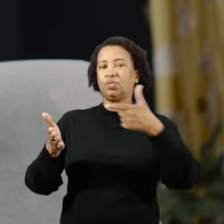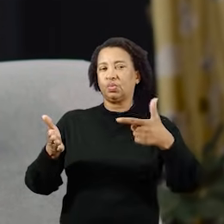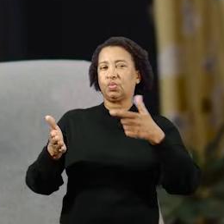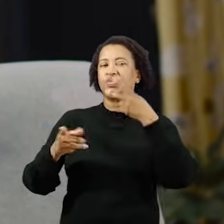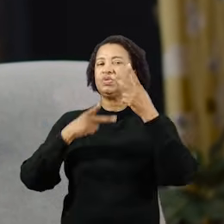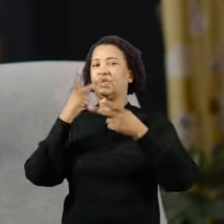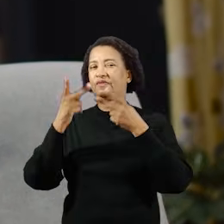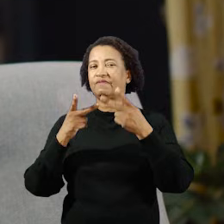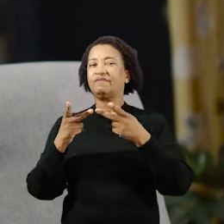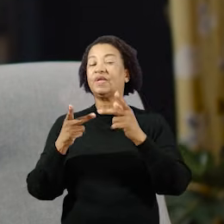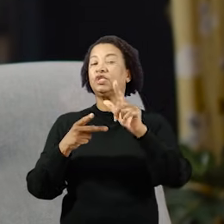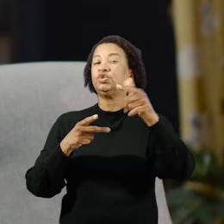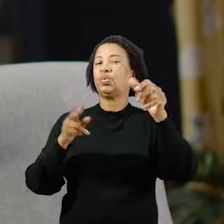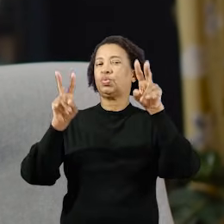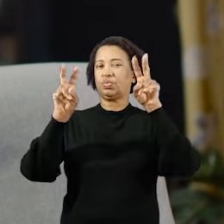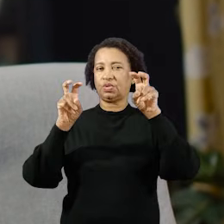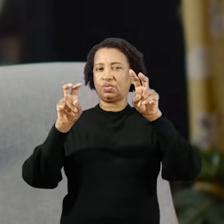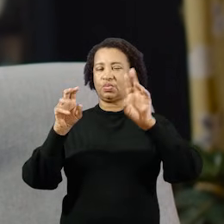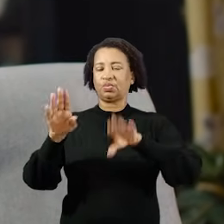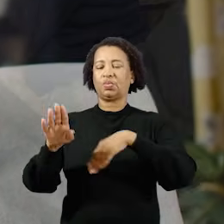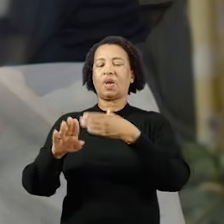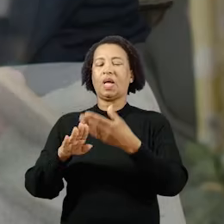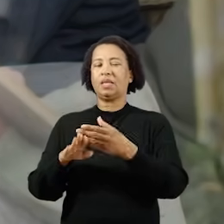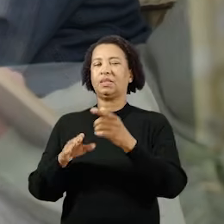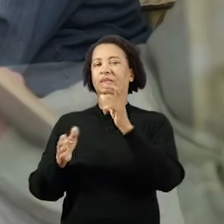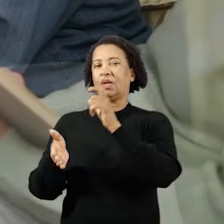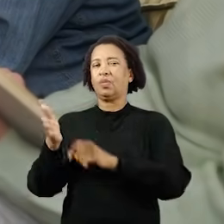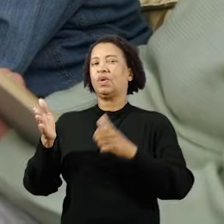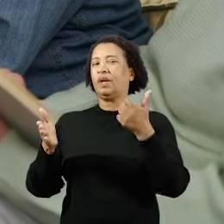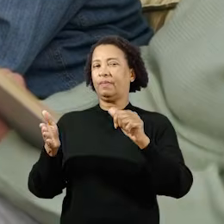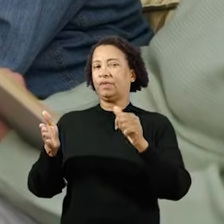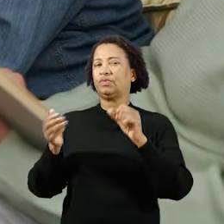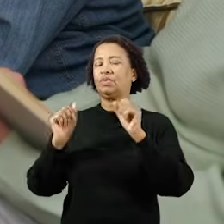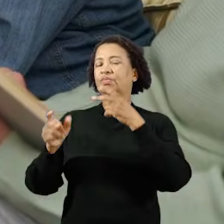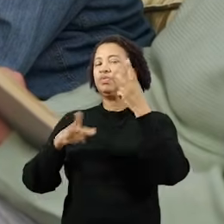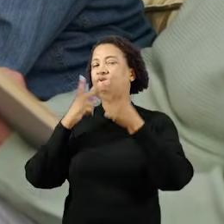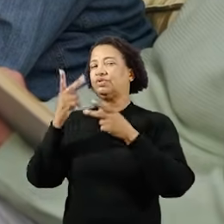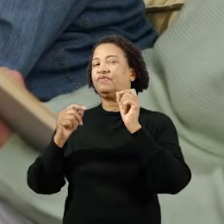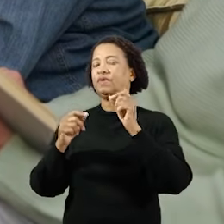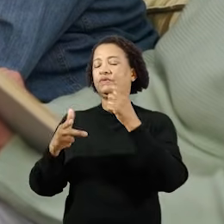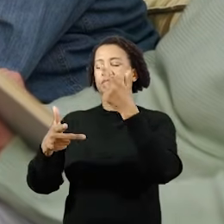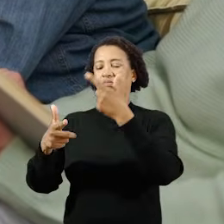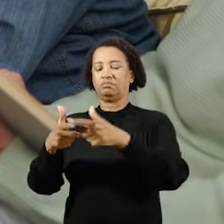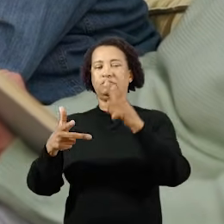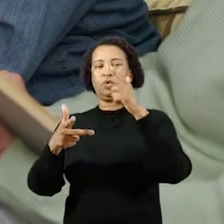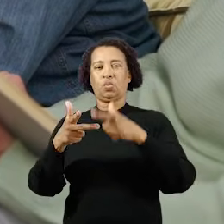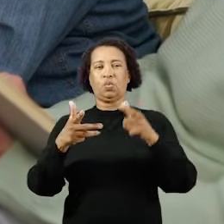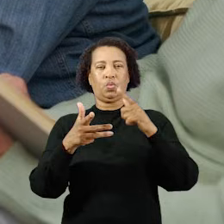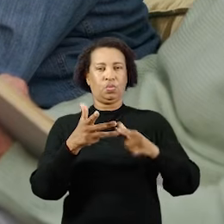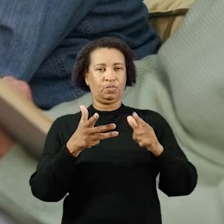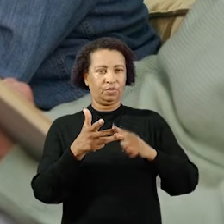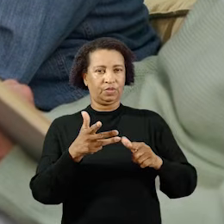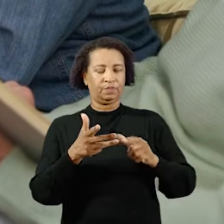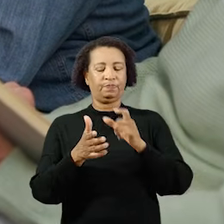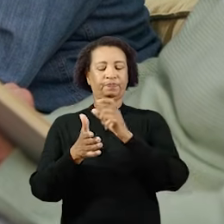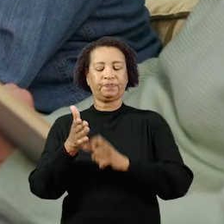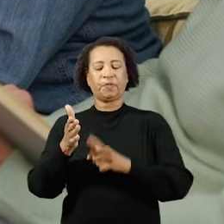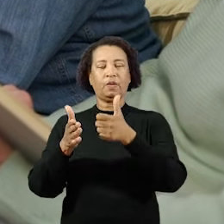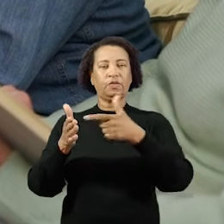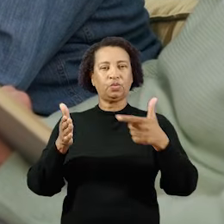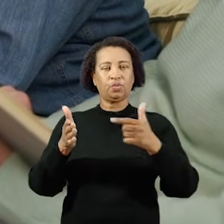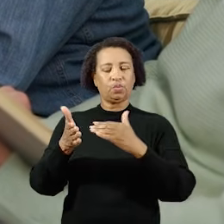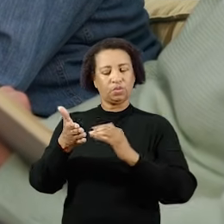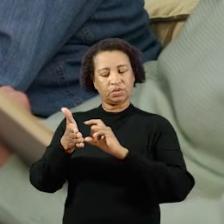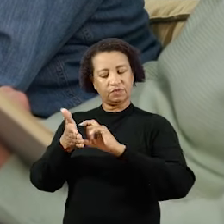da sua carta. A parte que vai até o capítulo 11 poderia ser chamada de os problemas. A partir do capítulo 12,